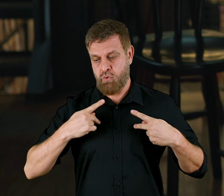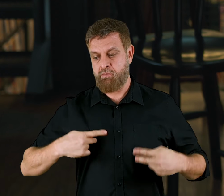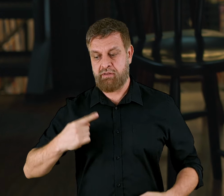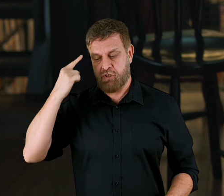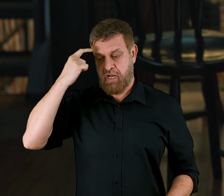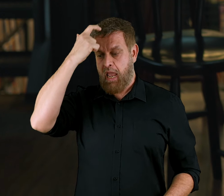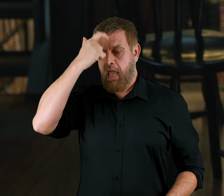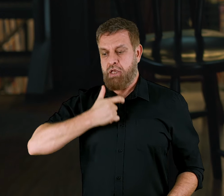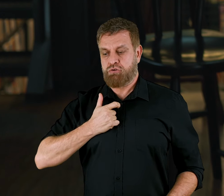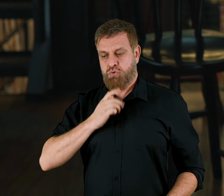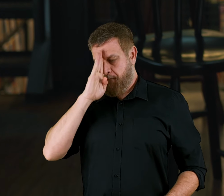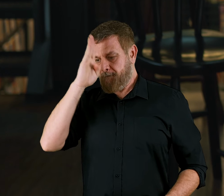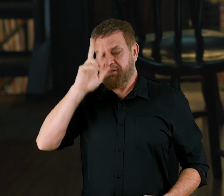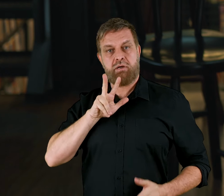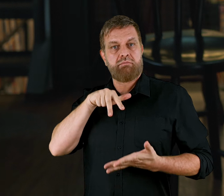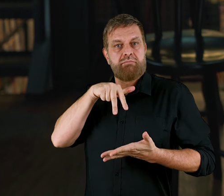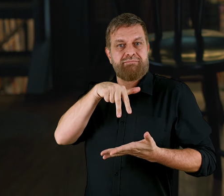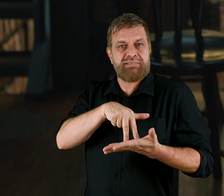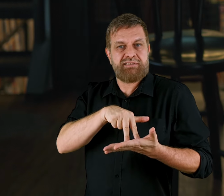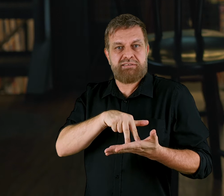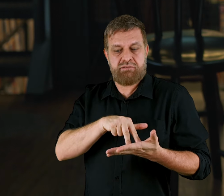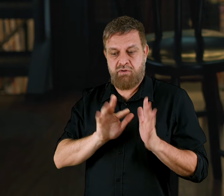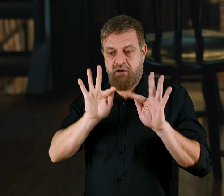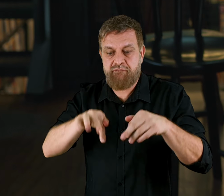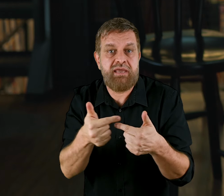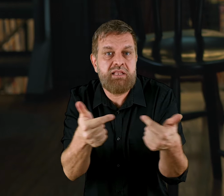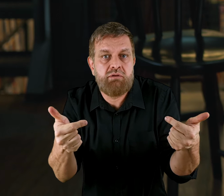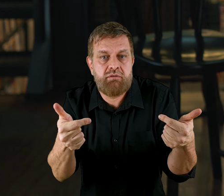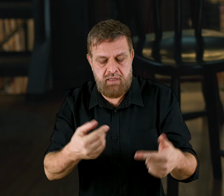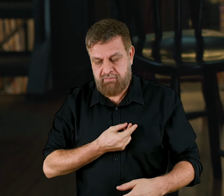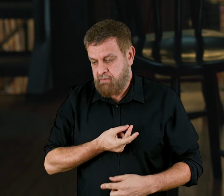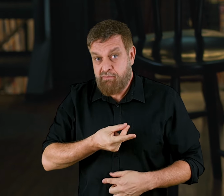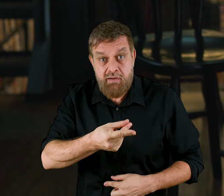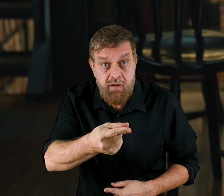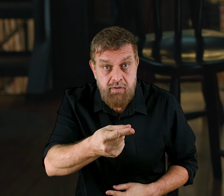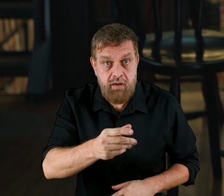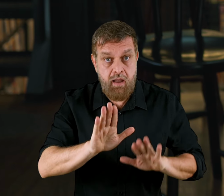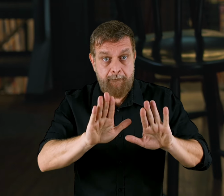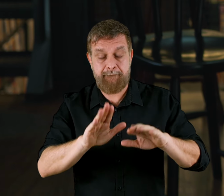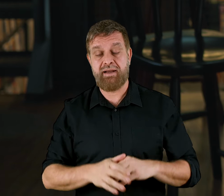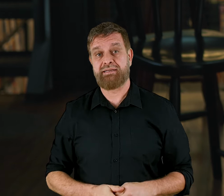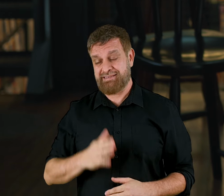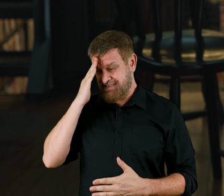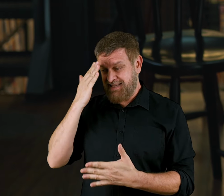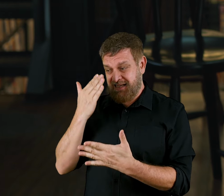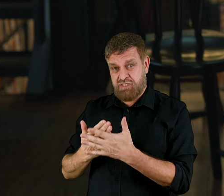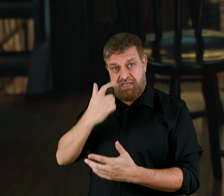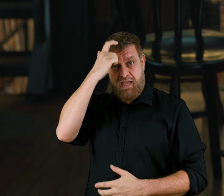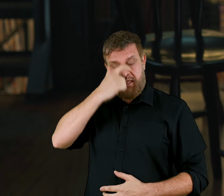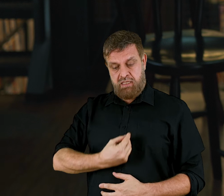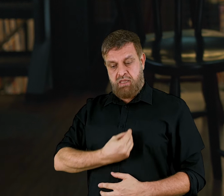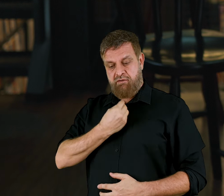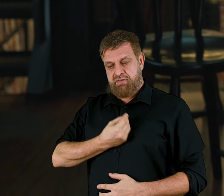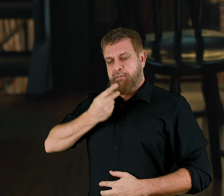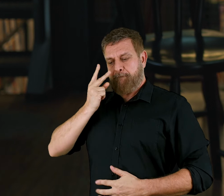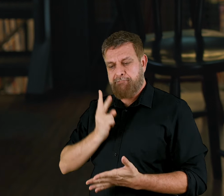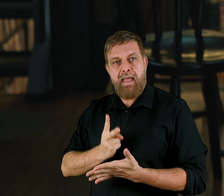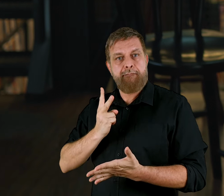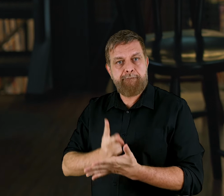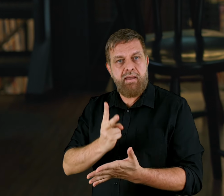que ele é o centro, ele vai achar que ele não vai se extinguir, que ele é inerradicável. Enquanto ele acreditar que ele seja